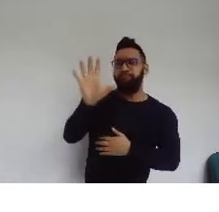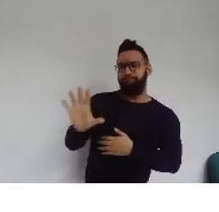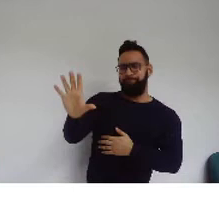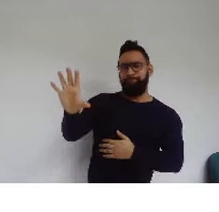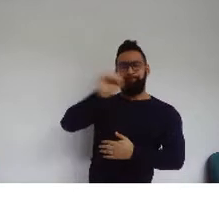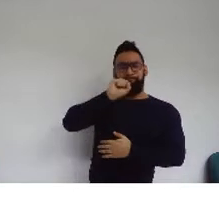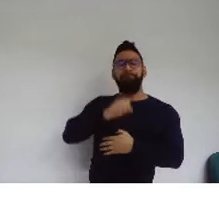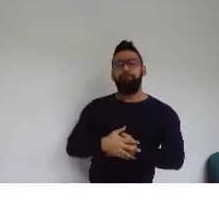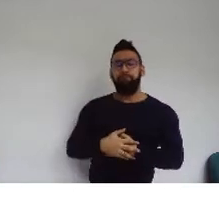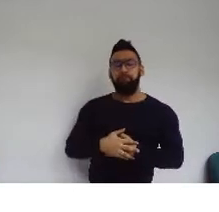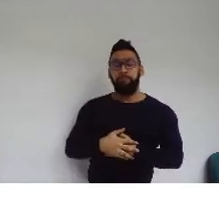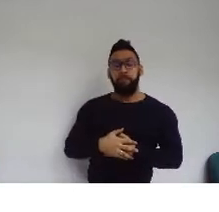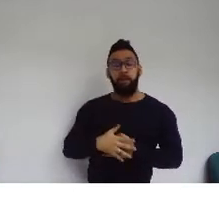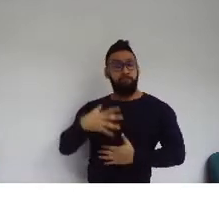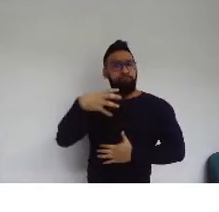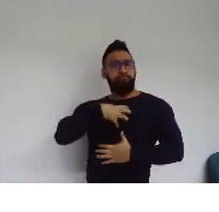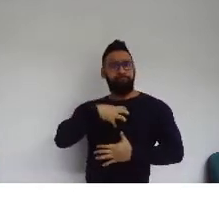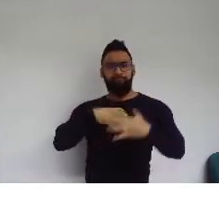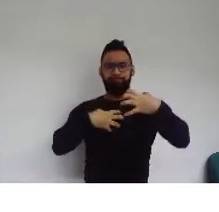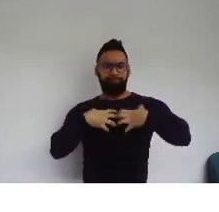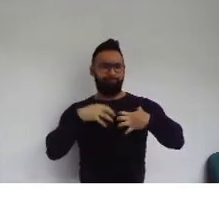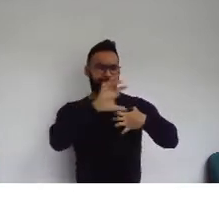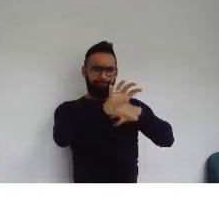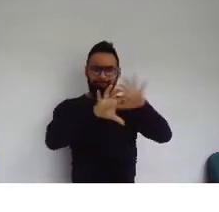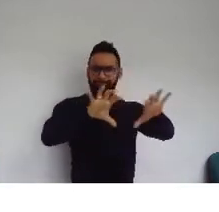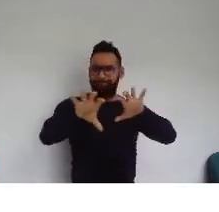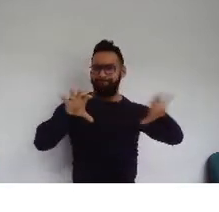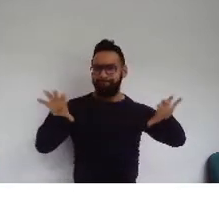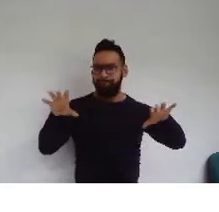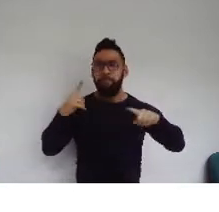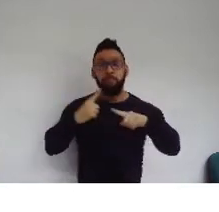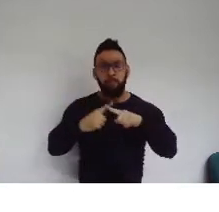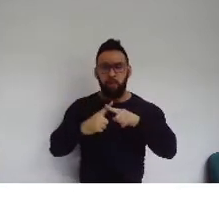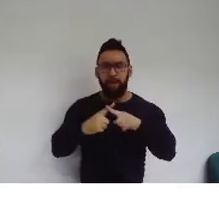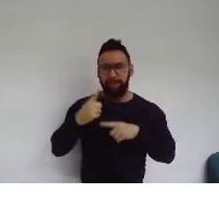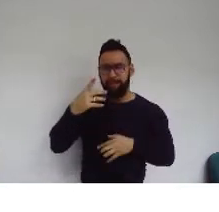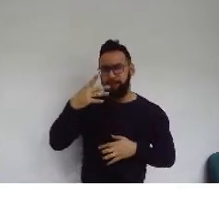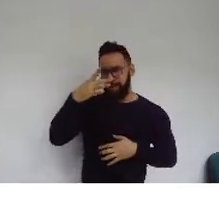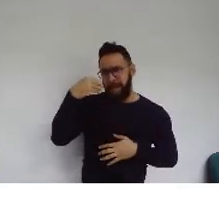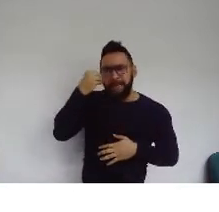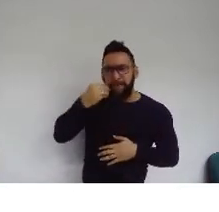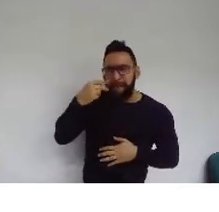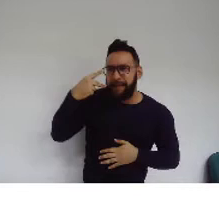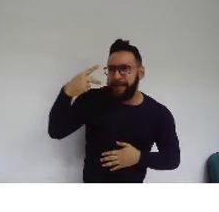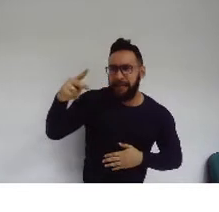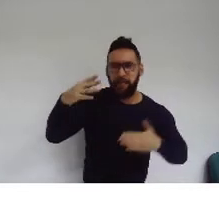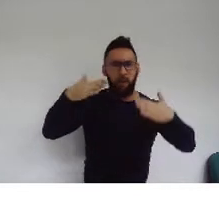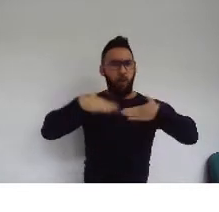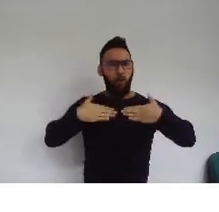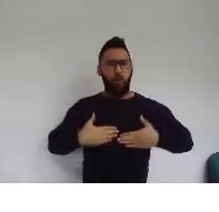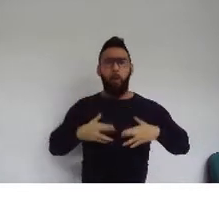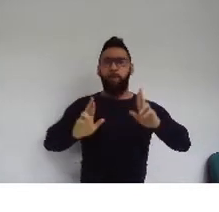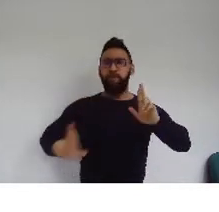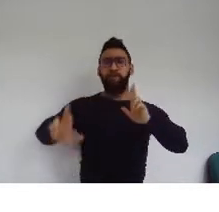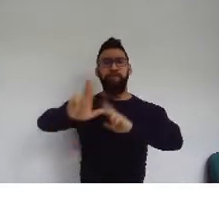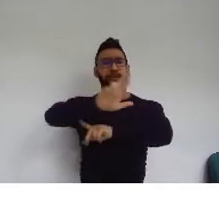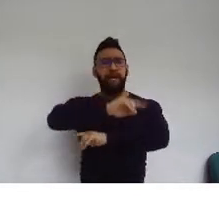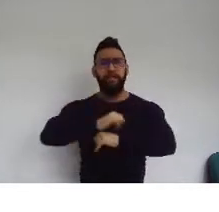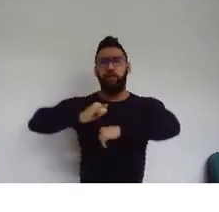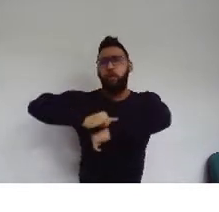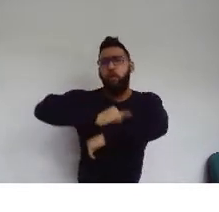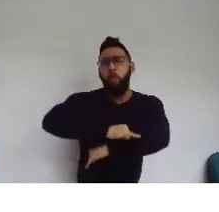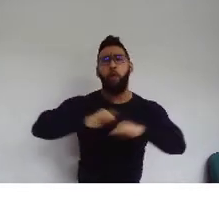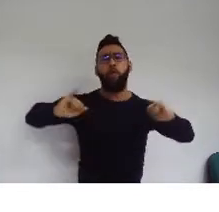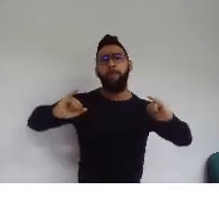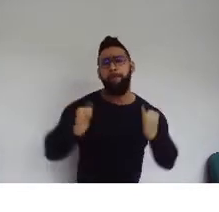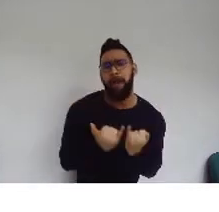feitos nesse e desse tecido que se desfaz. Como corvos com corvos, vivos e mortos,